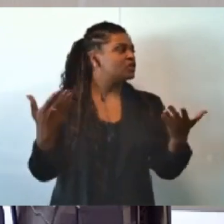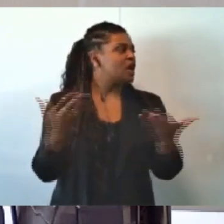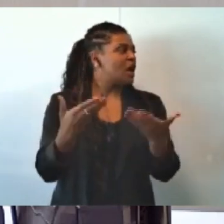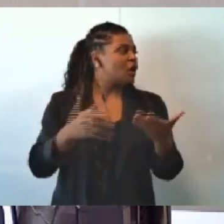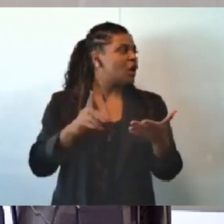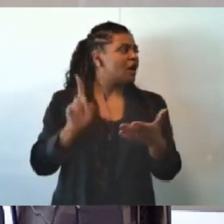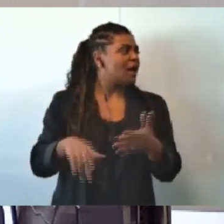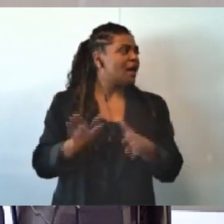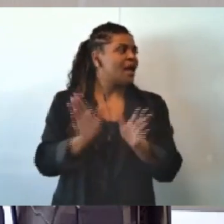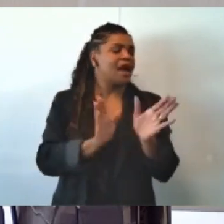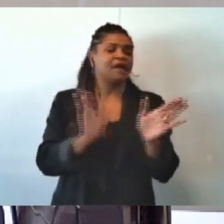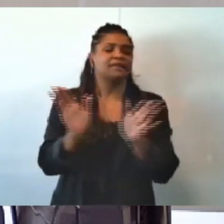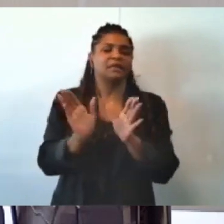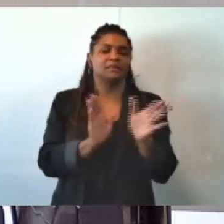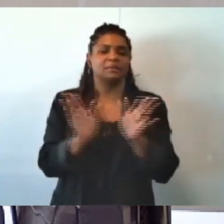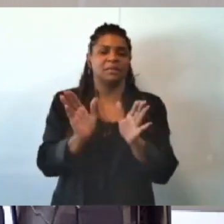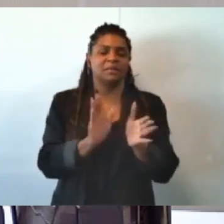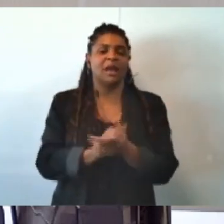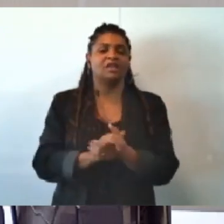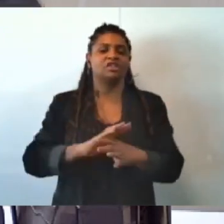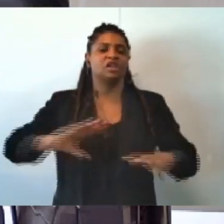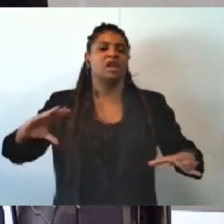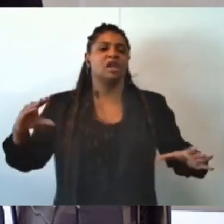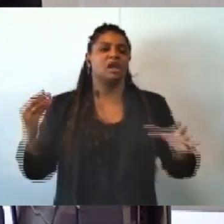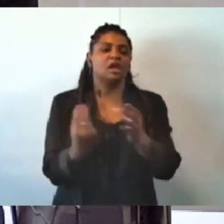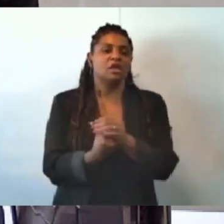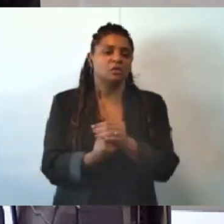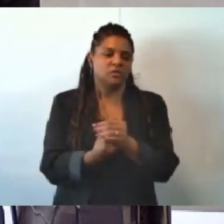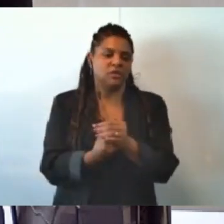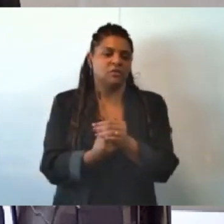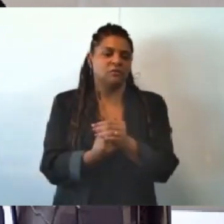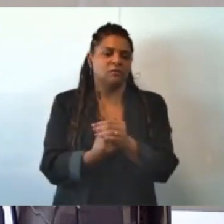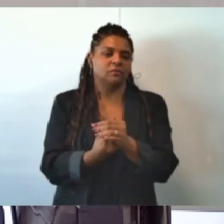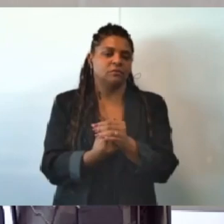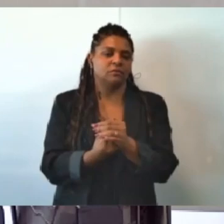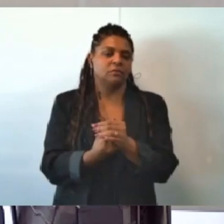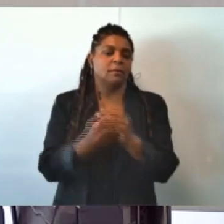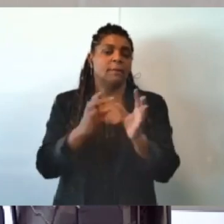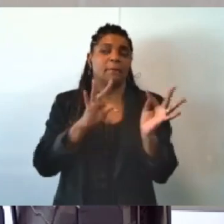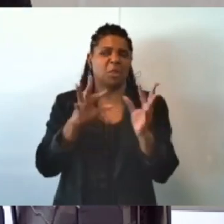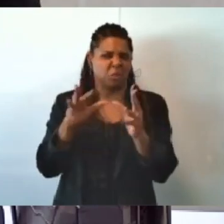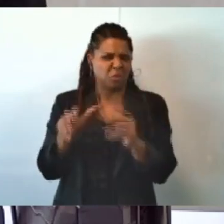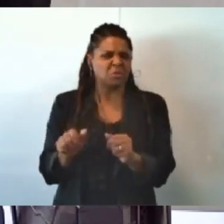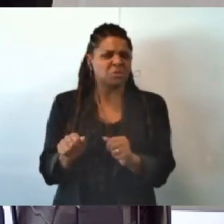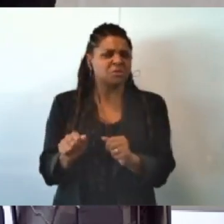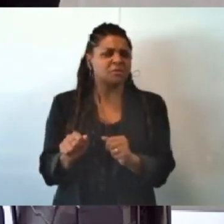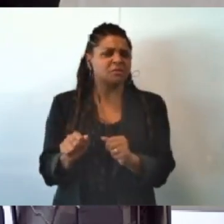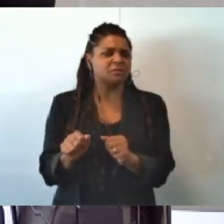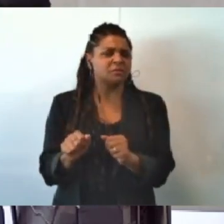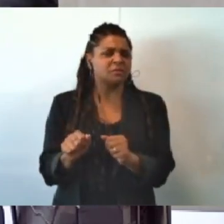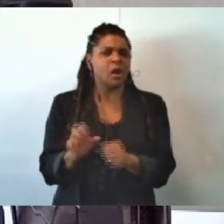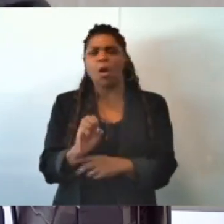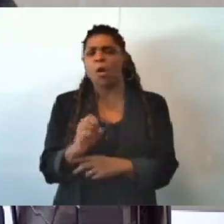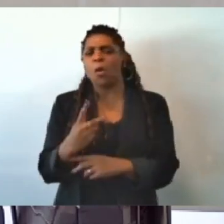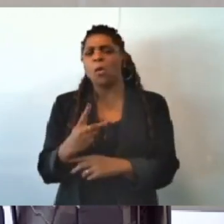acessibilidade, inclusão e para todos, ou de todo mundo.